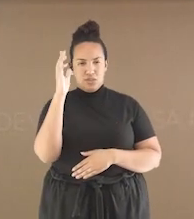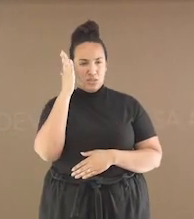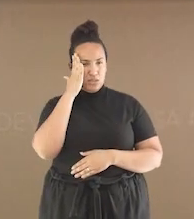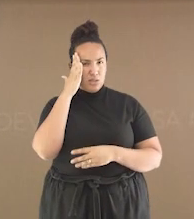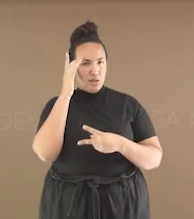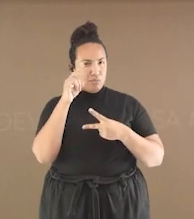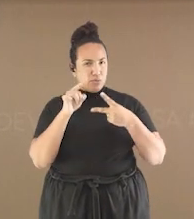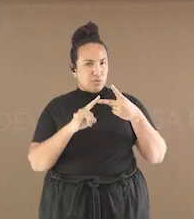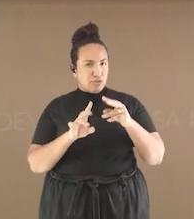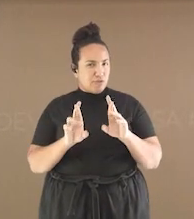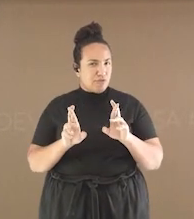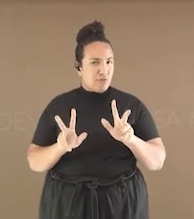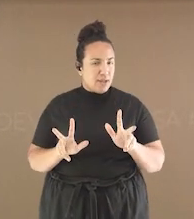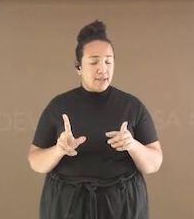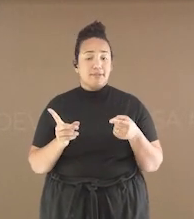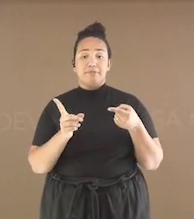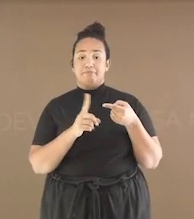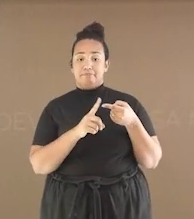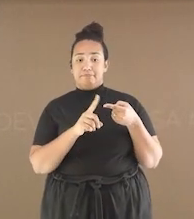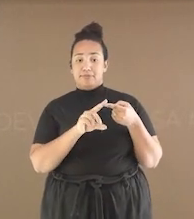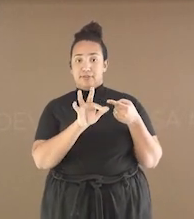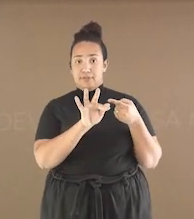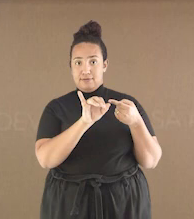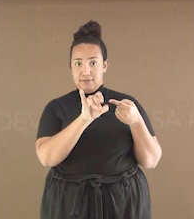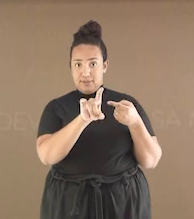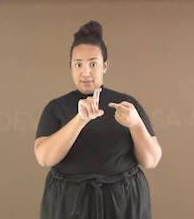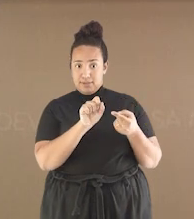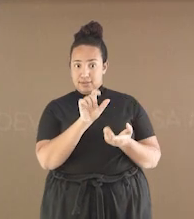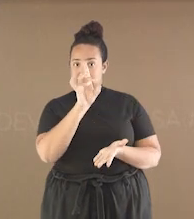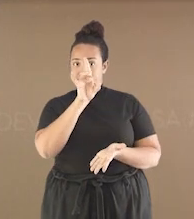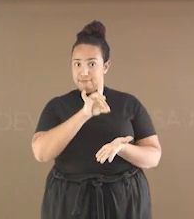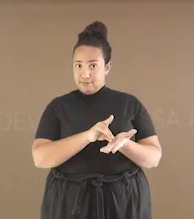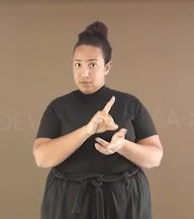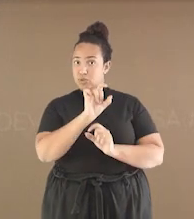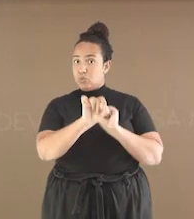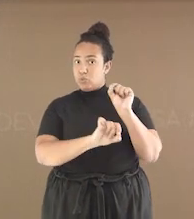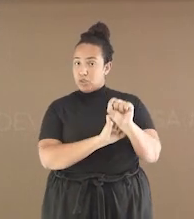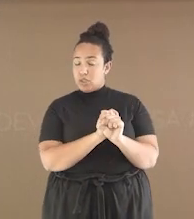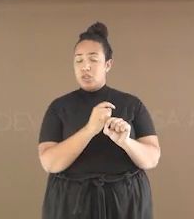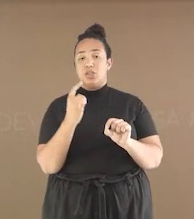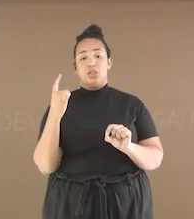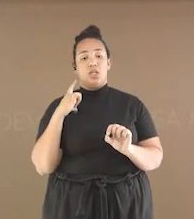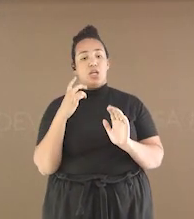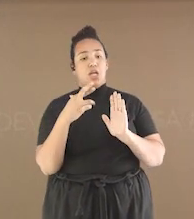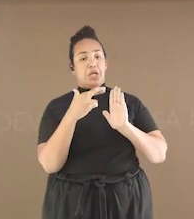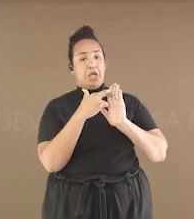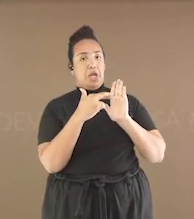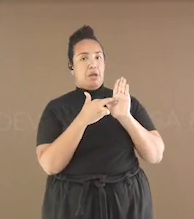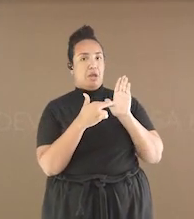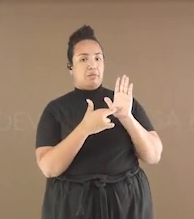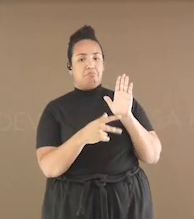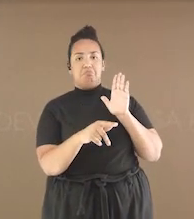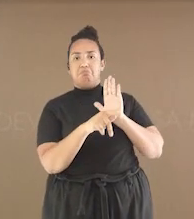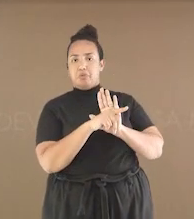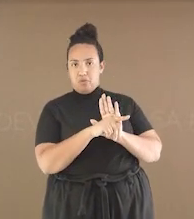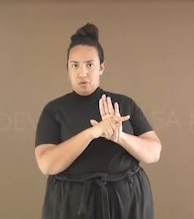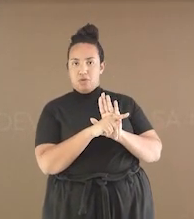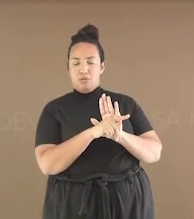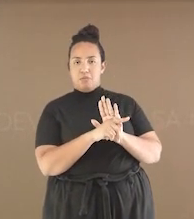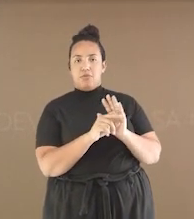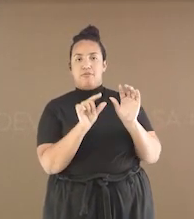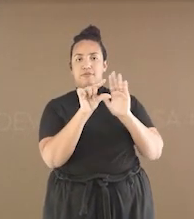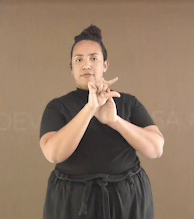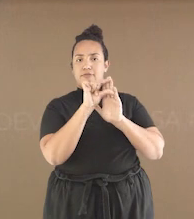eles? Os poemas de formas fixas são aqueles que seguem as regras determinadas quanto à combinação